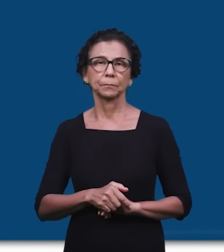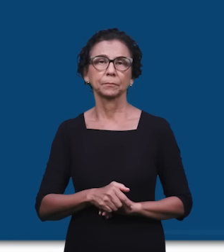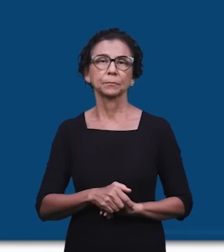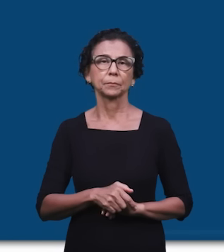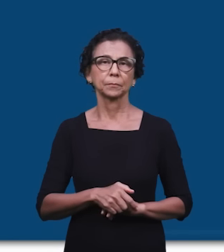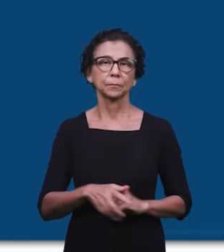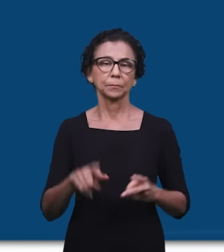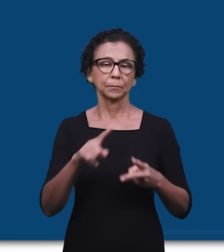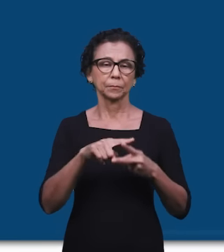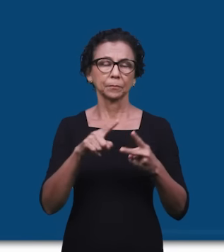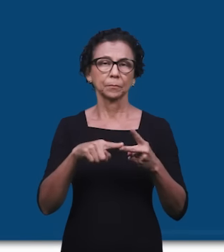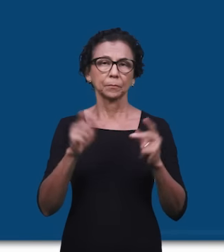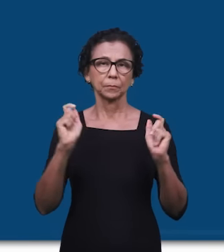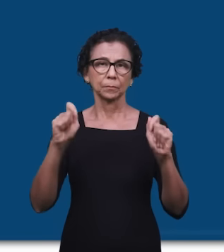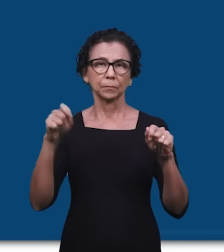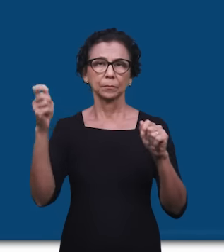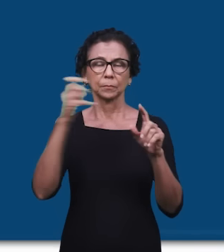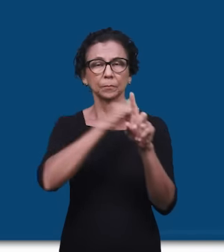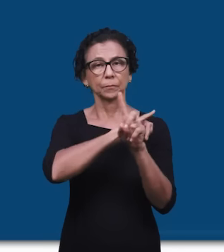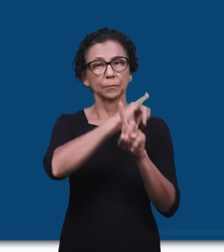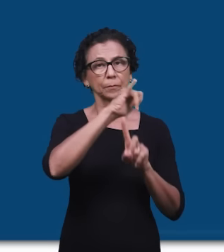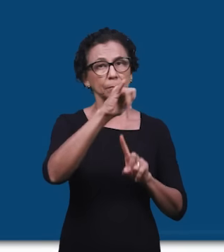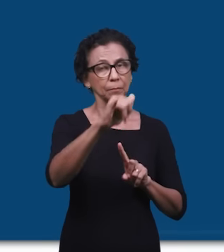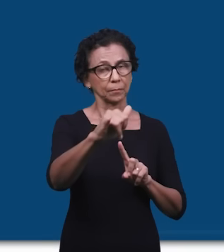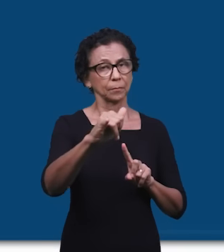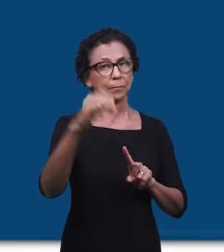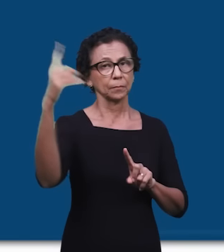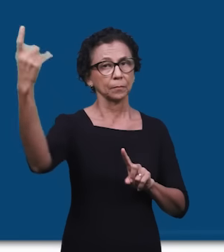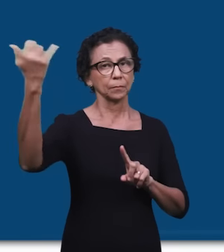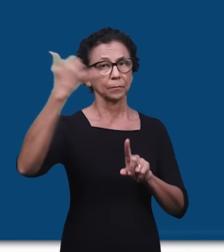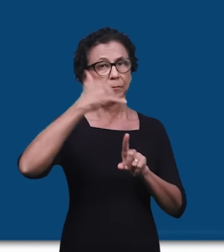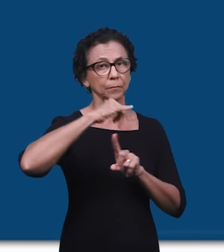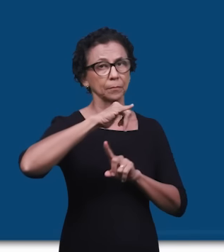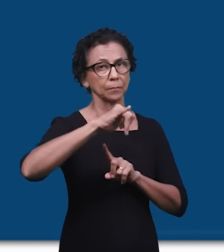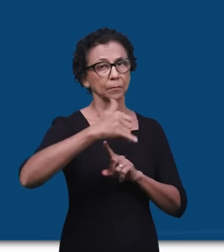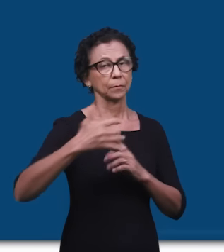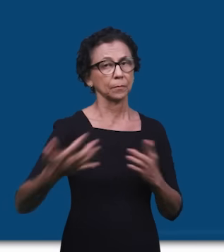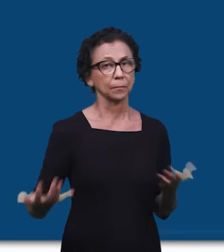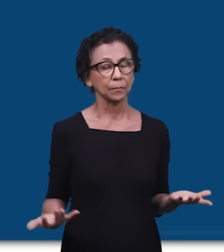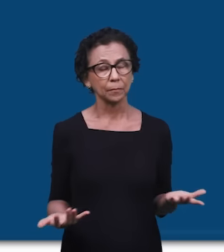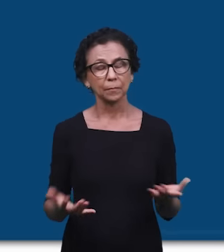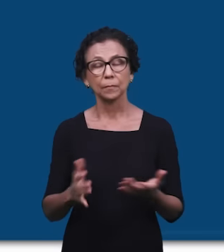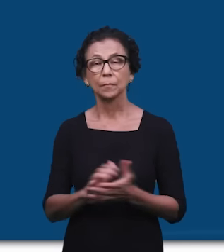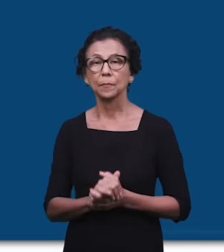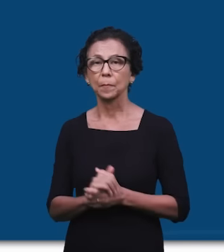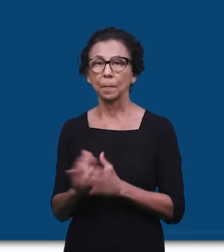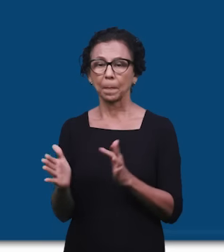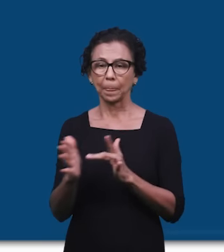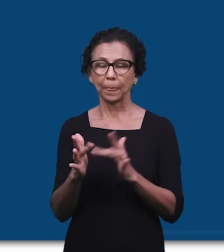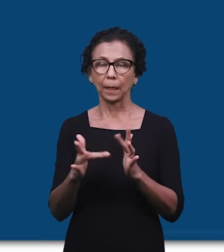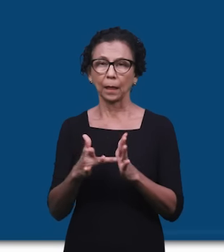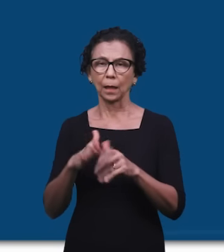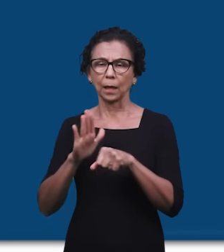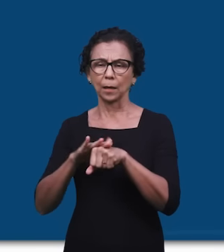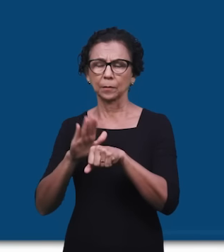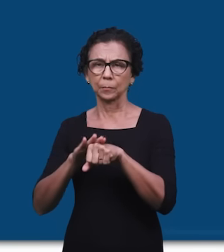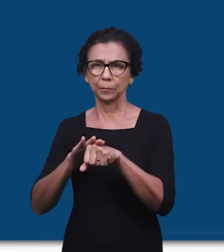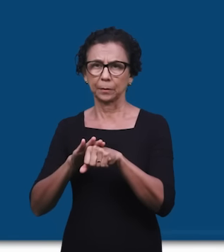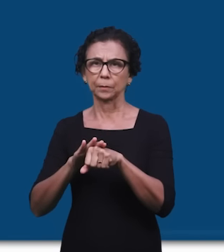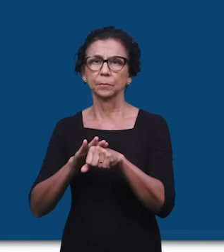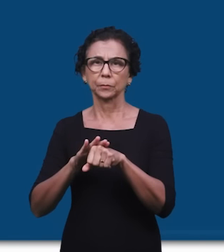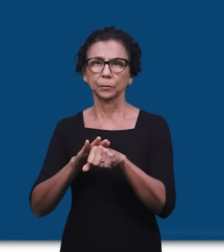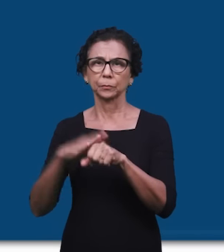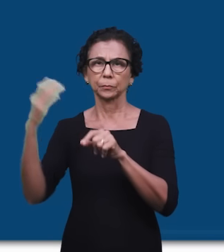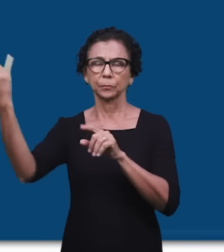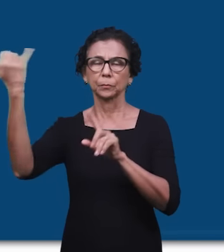Jesus, era o próprio Senhor Jesus, a profecia estava com ele, era Jesus, o Filho de Deus. E agora na vida da igreja, era